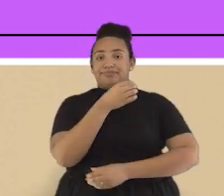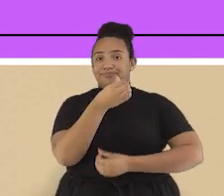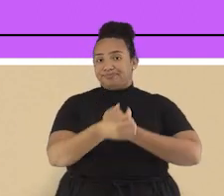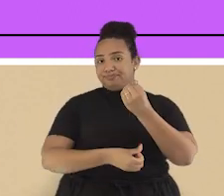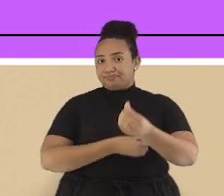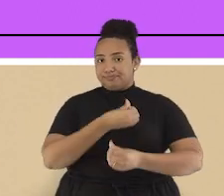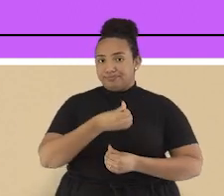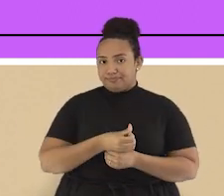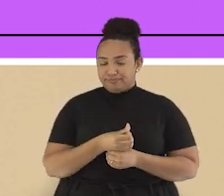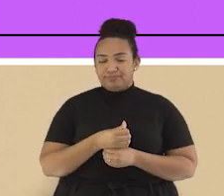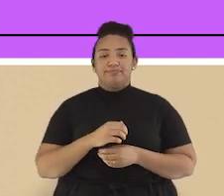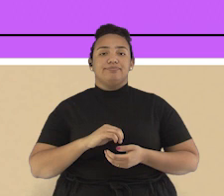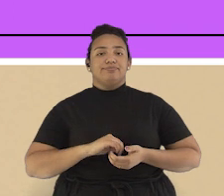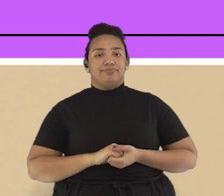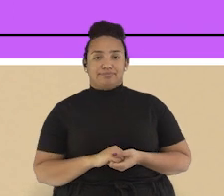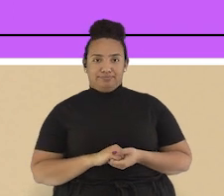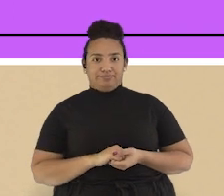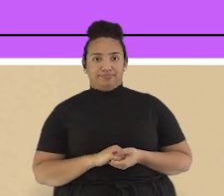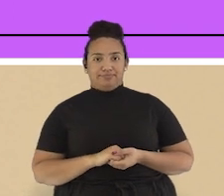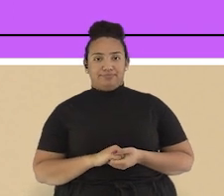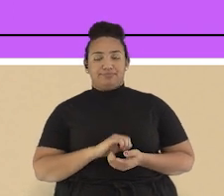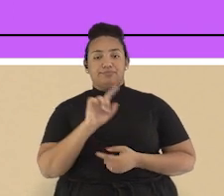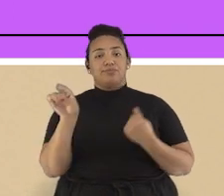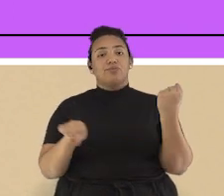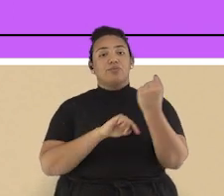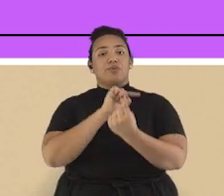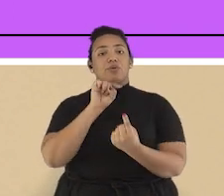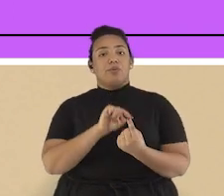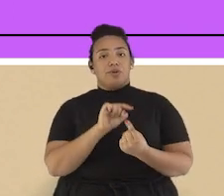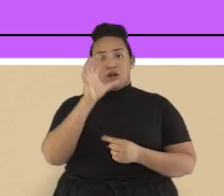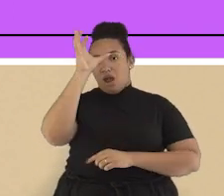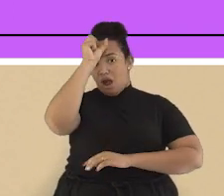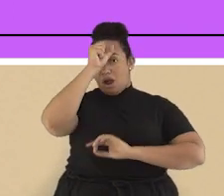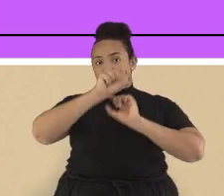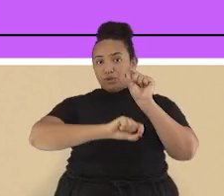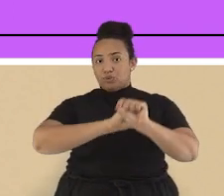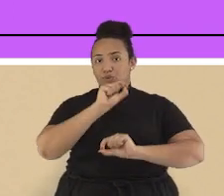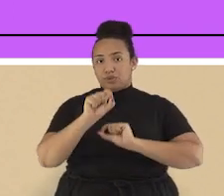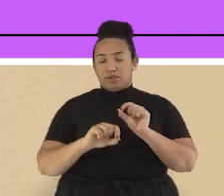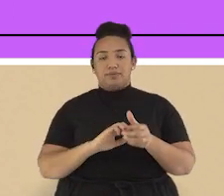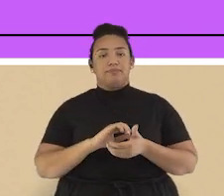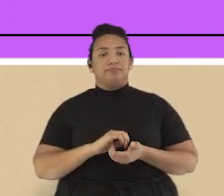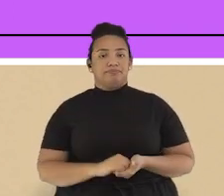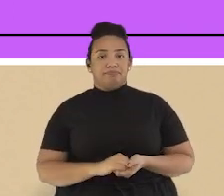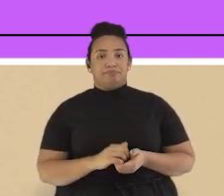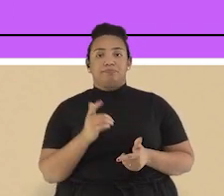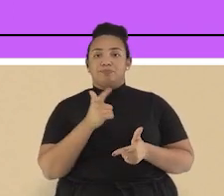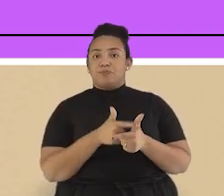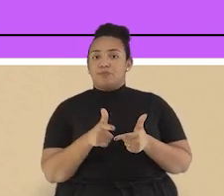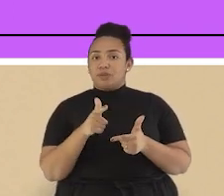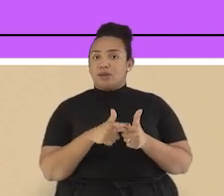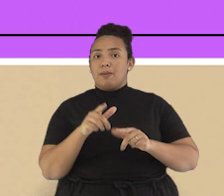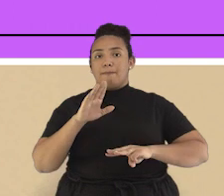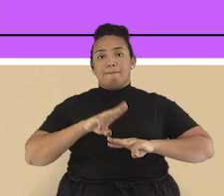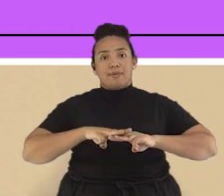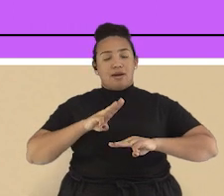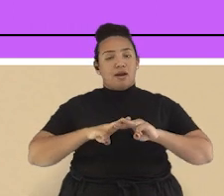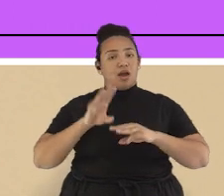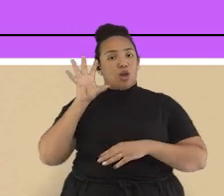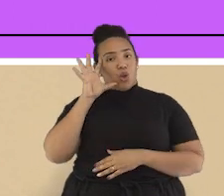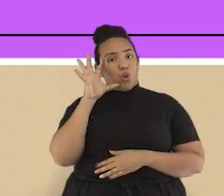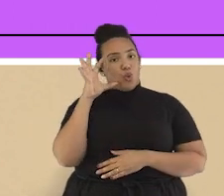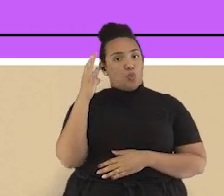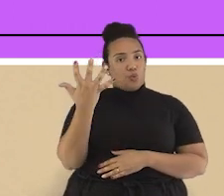anos da EJA. O objetivo da aprendizagem é resolver situações-problema, sabendo